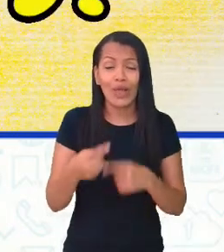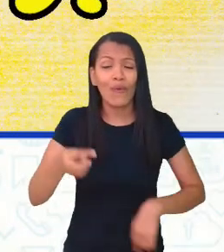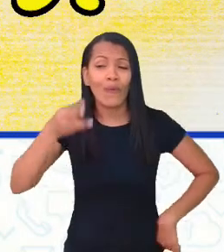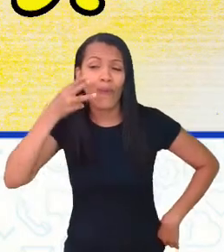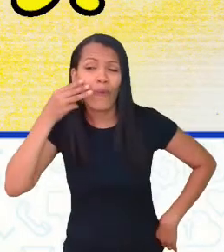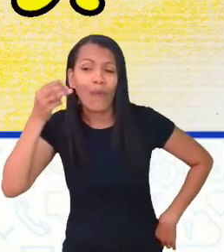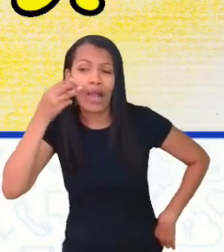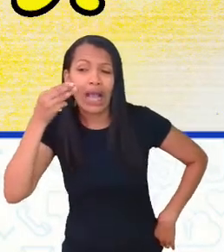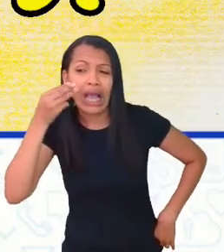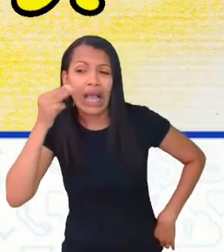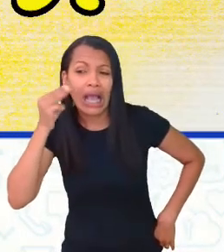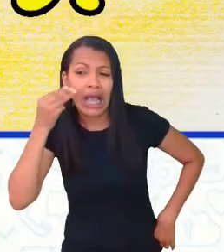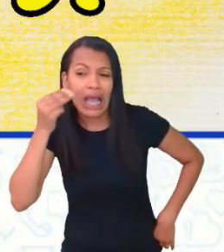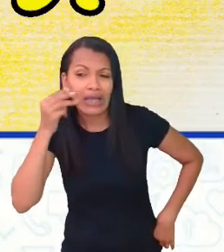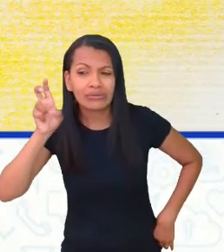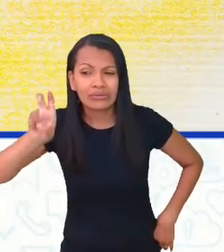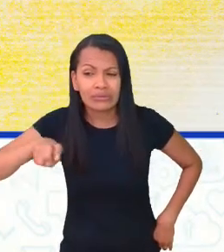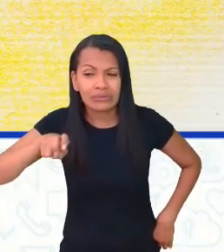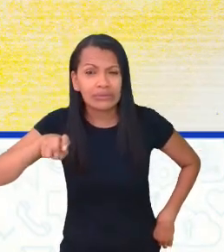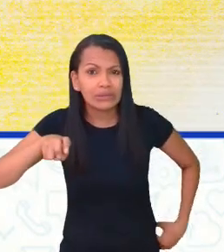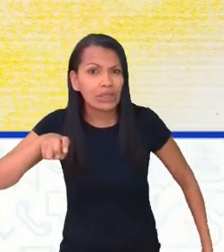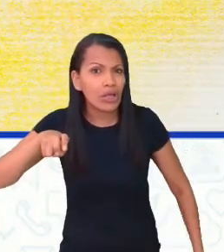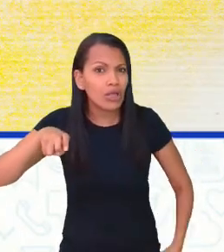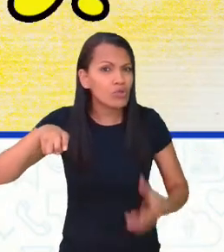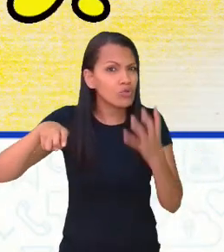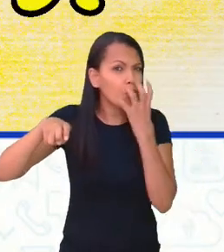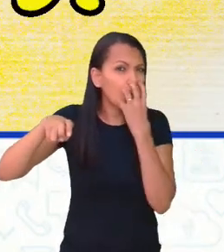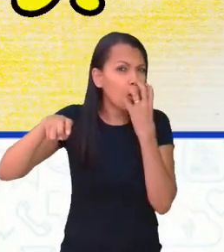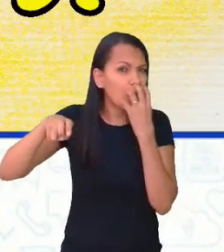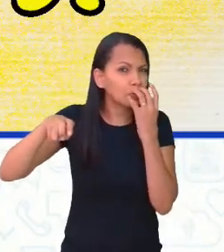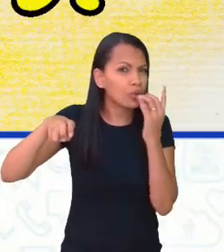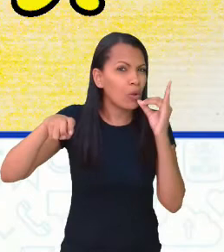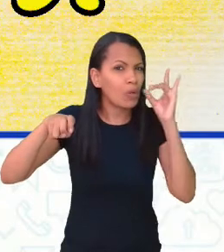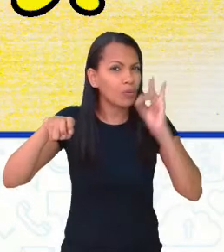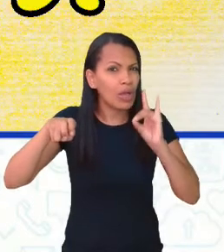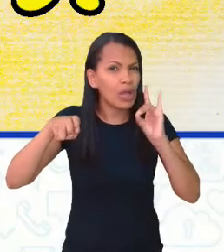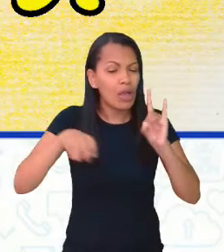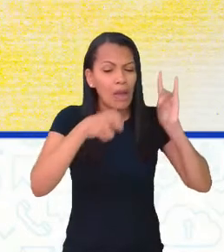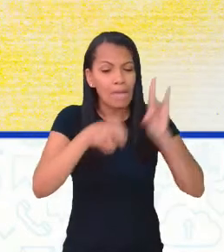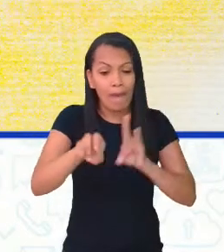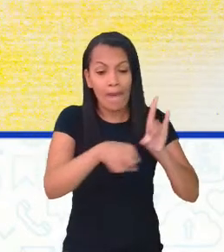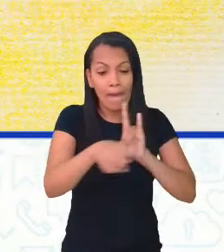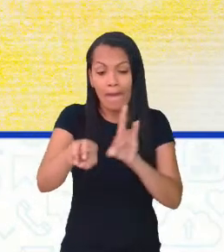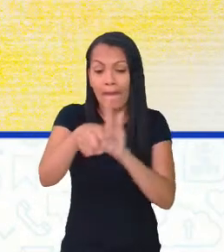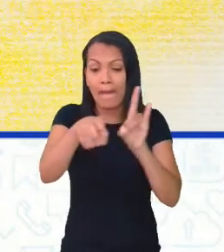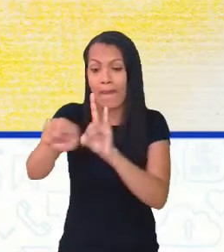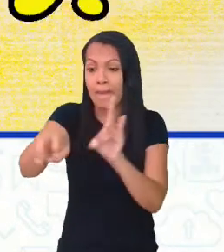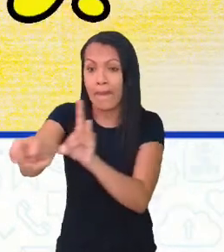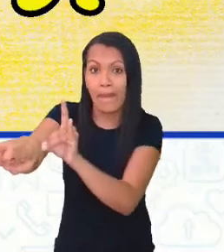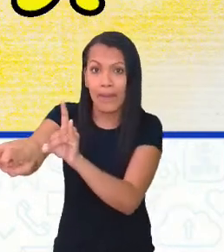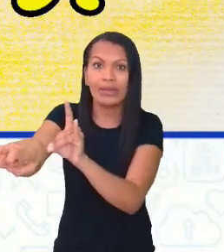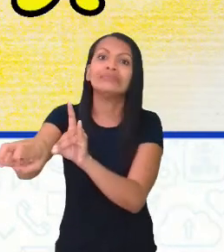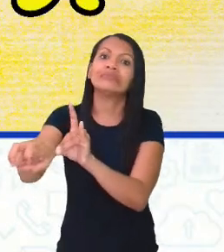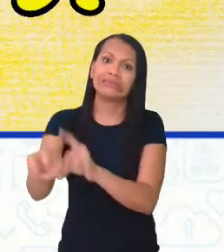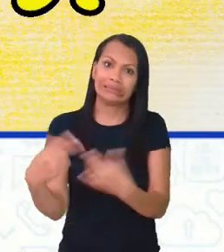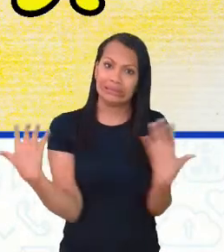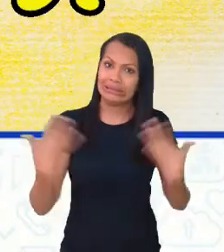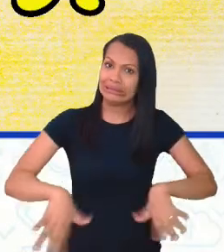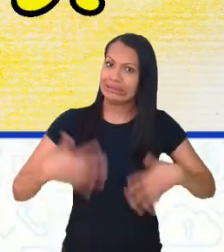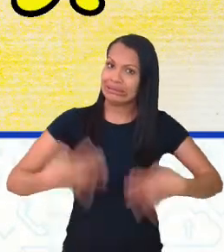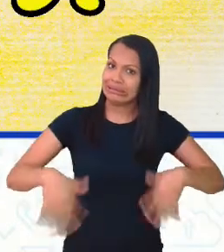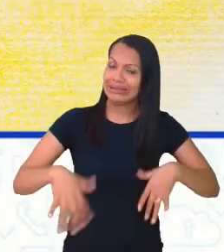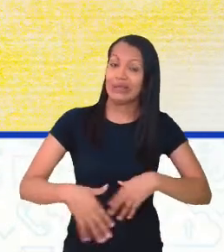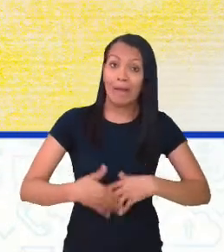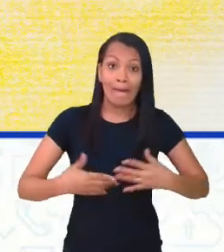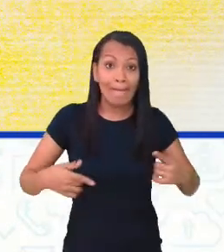tentar pegar, do mesmo jeito que o gato está correndo atrás do rato. E assim vai, né? A cadeia alimentar dos animais é bastante peculiar.